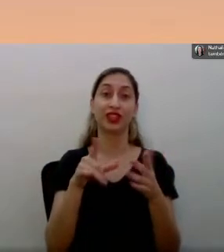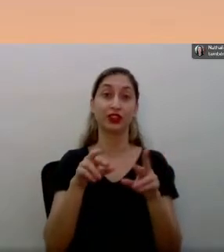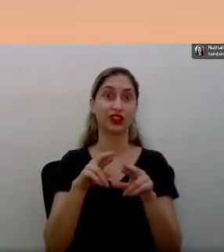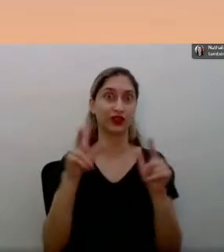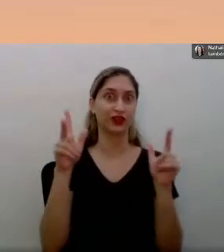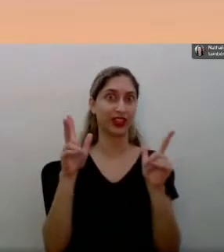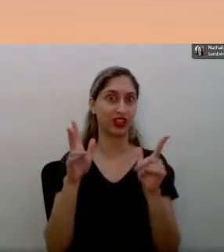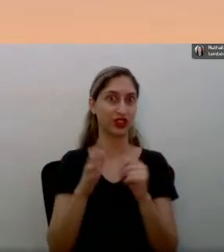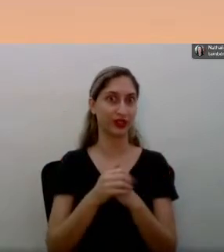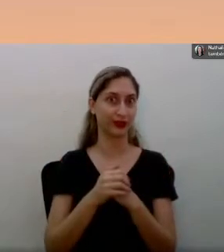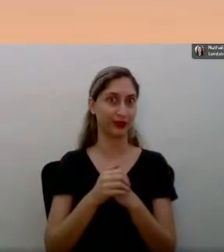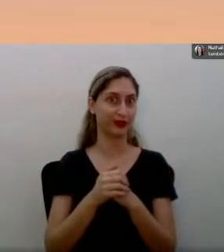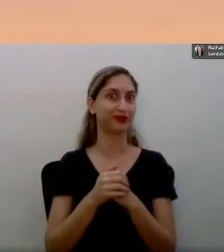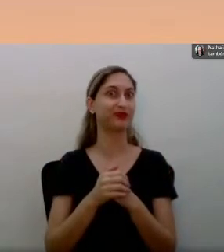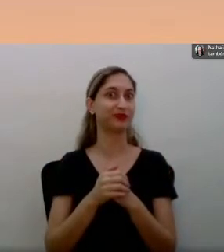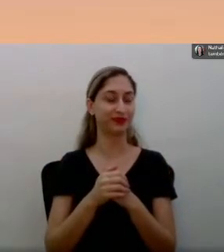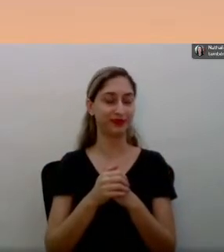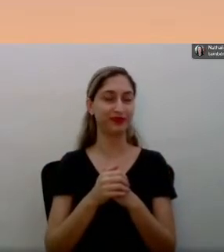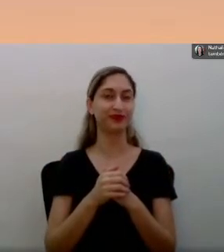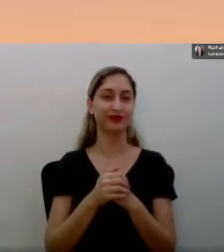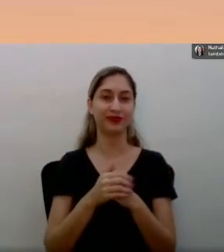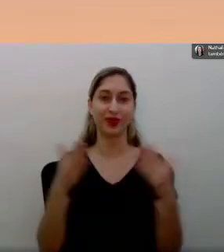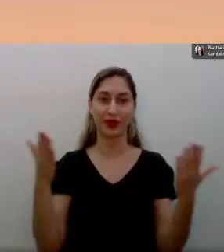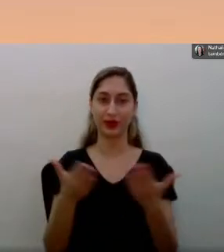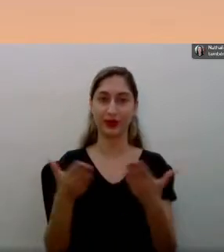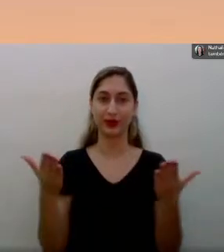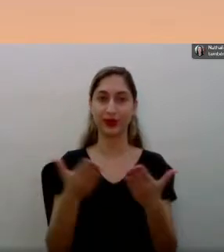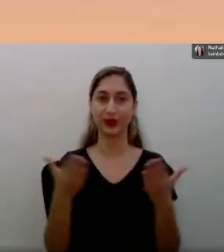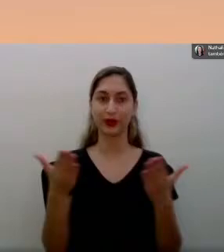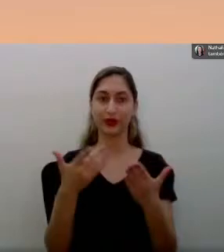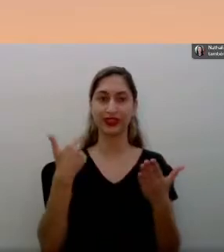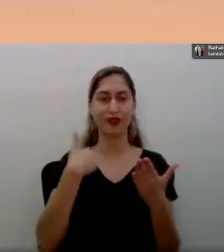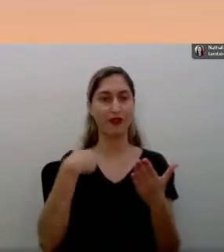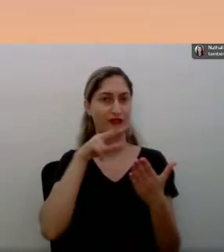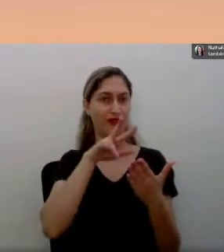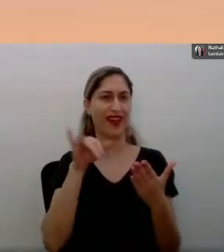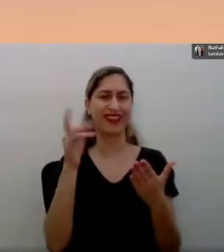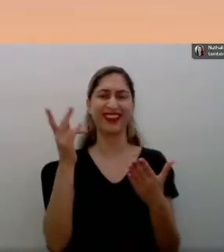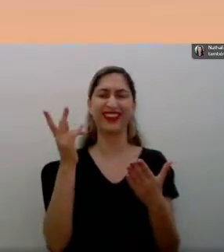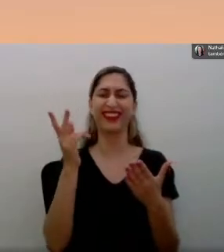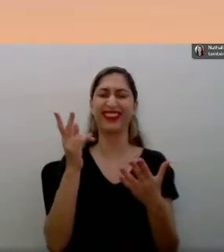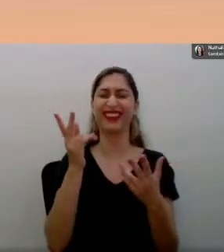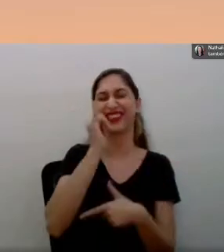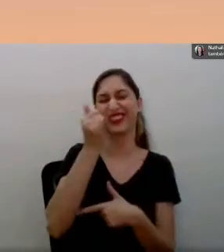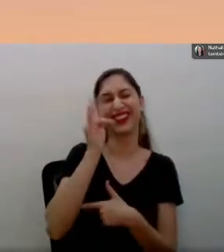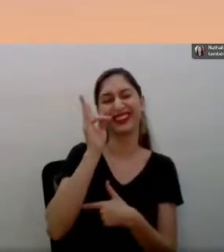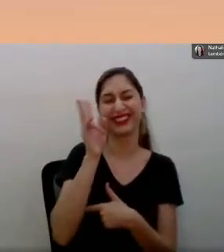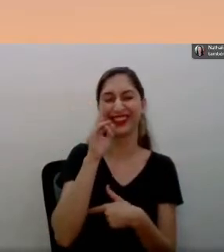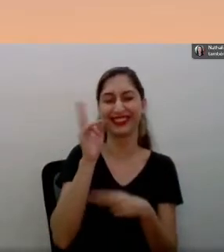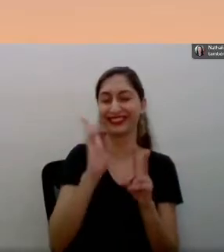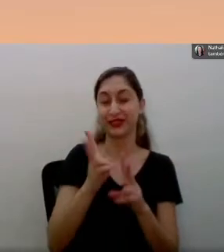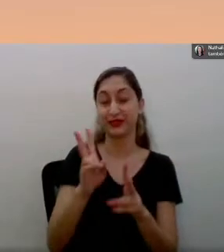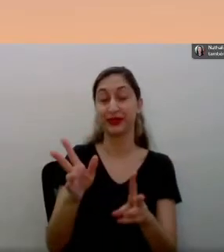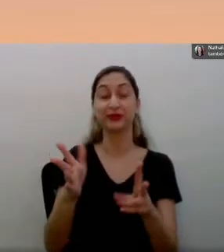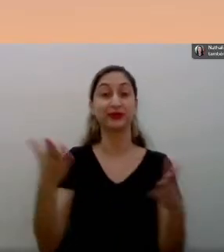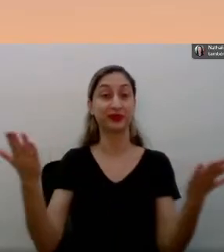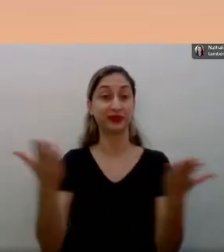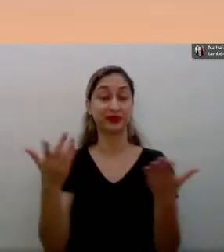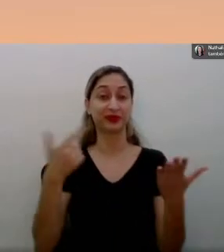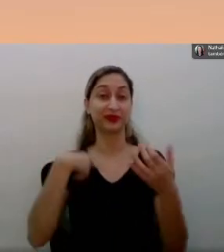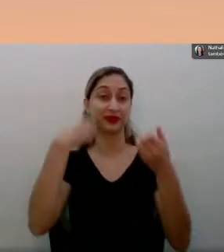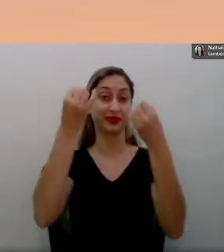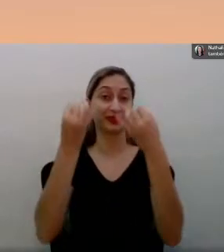né na verdade hoje eu vou aqui sempre vem aqui contamos histórias né hoje eu vou contar a história da